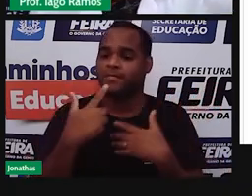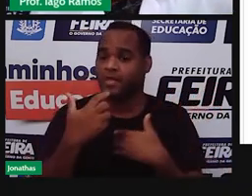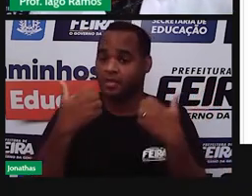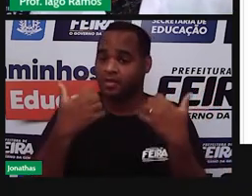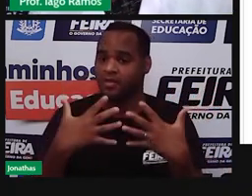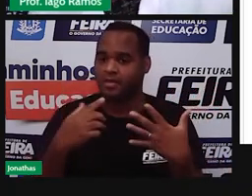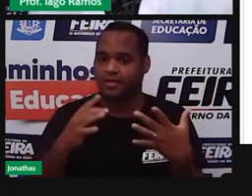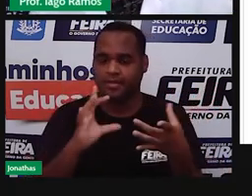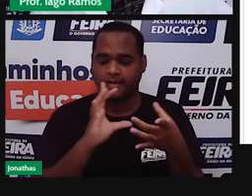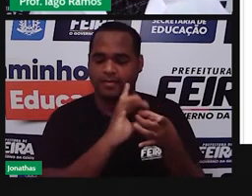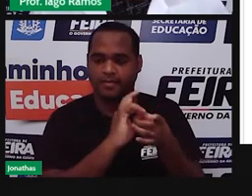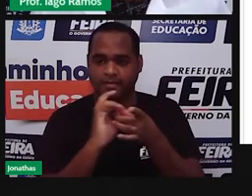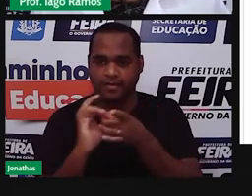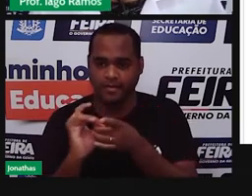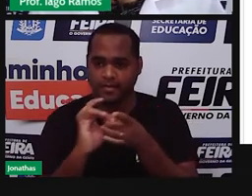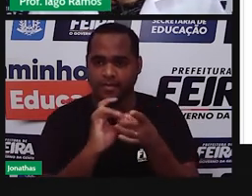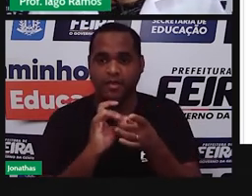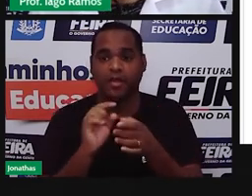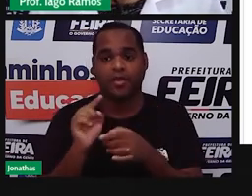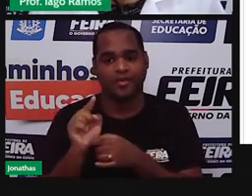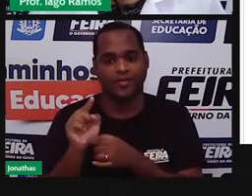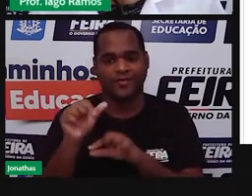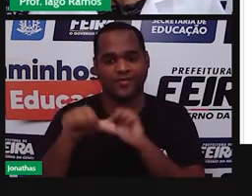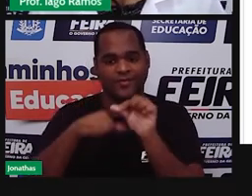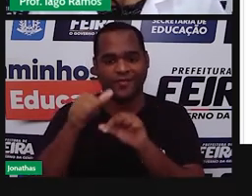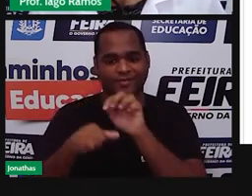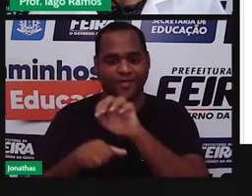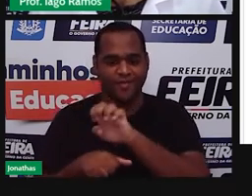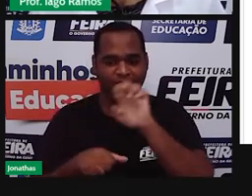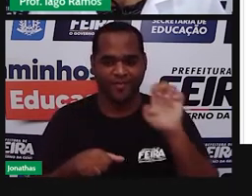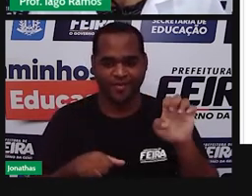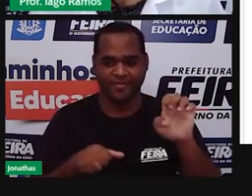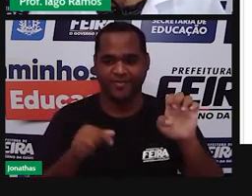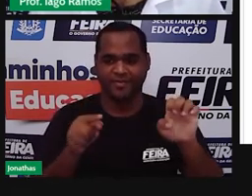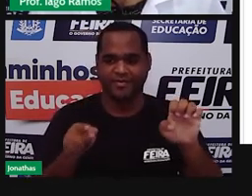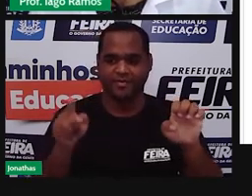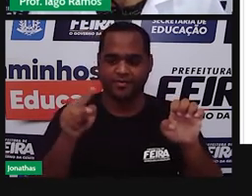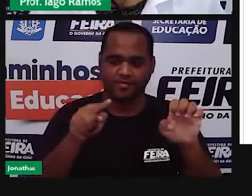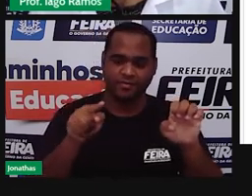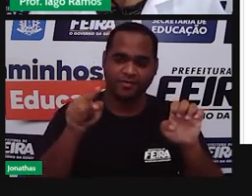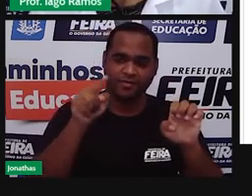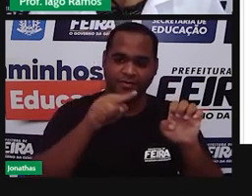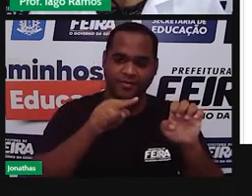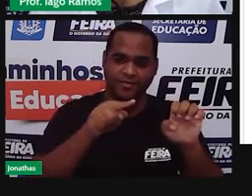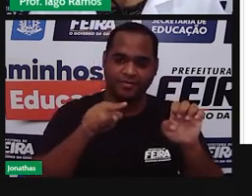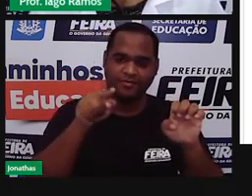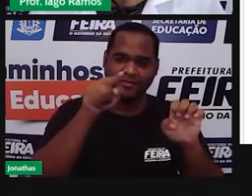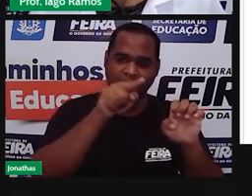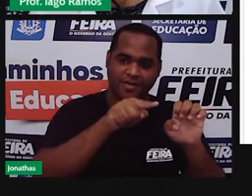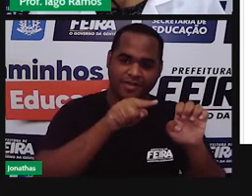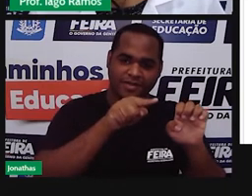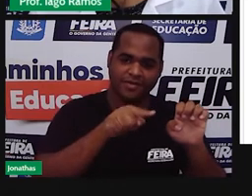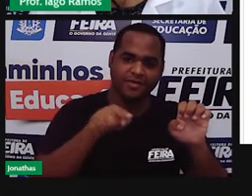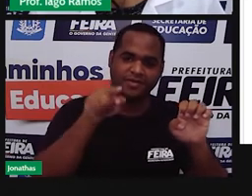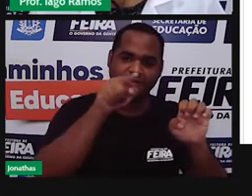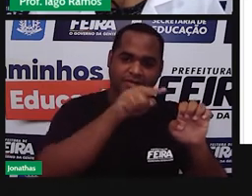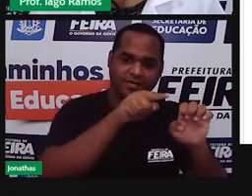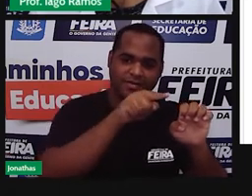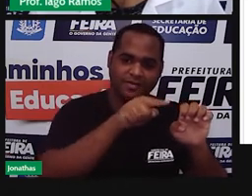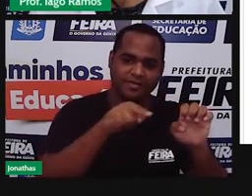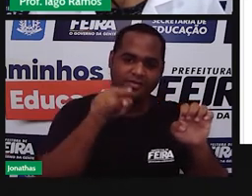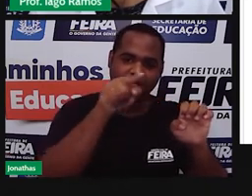vou pular 8 casinhas para a esquerda. Ó, 1, 2, 3,